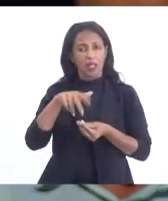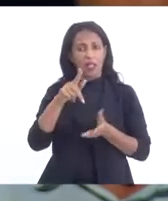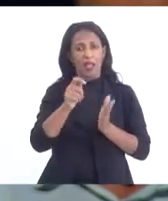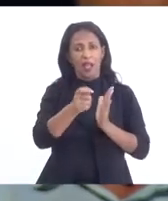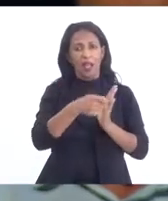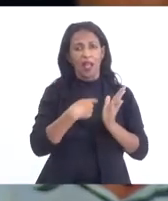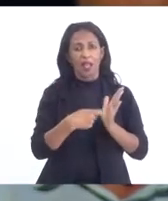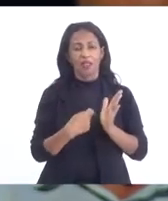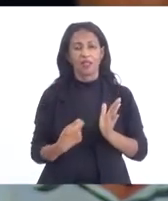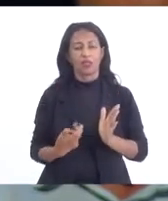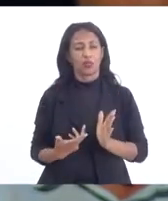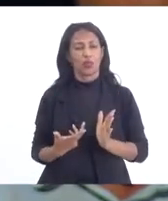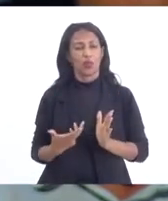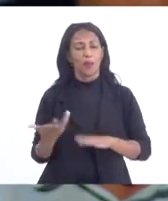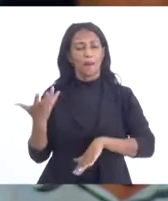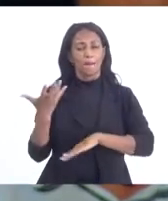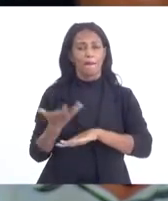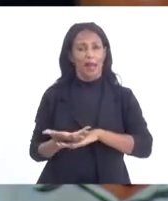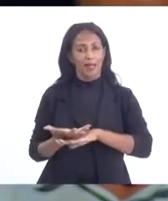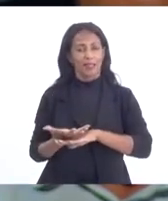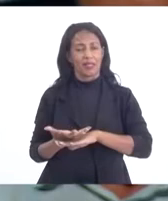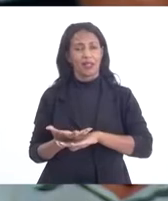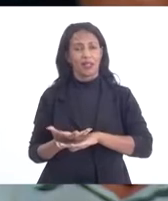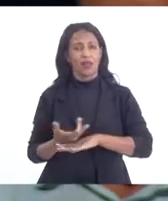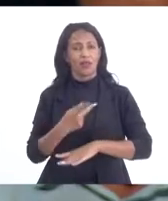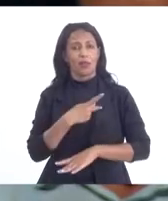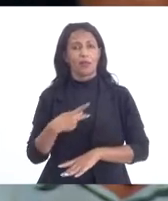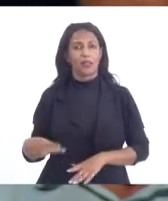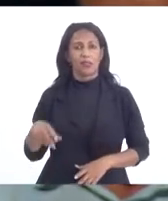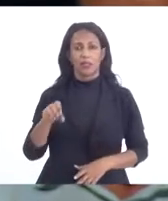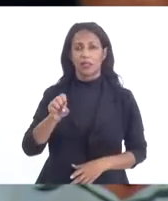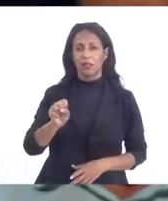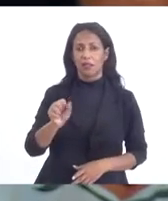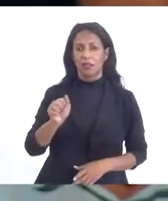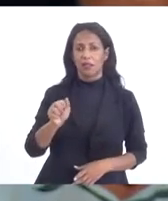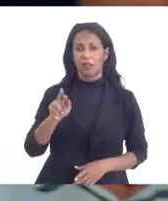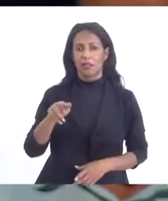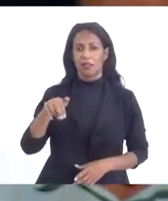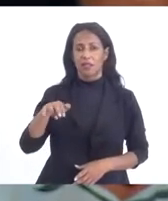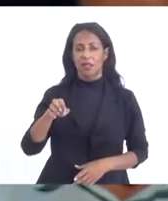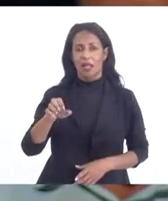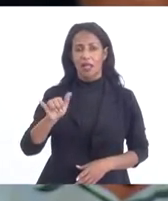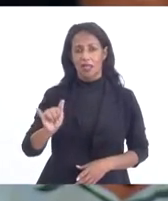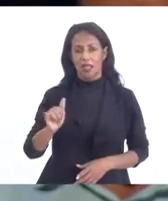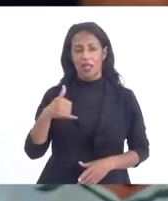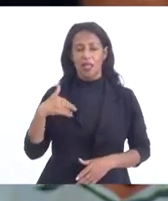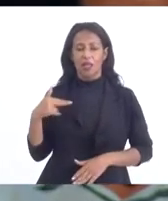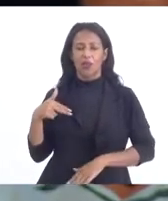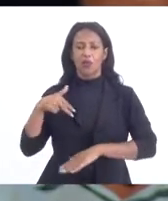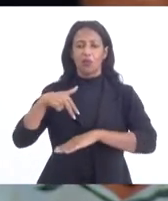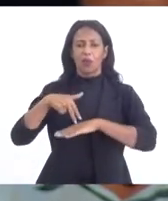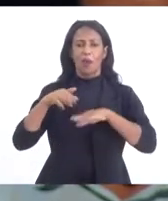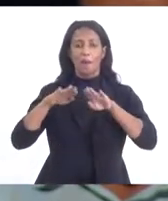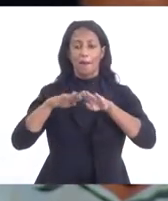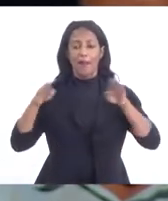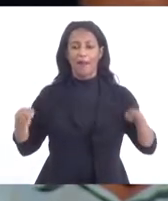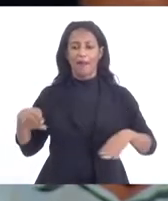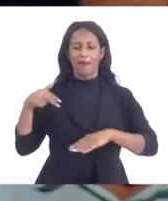em praça pública em Campos, foi o Sarney, e eu estava no palanque presidencial a convite do Nelson